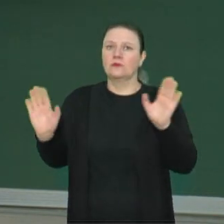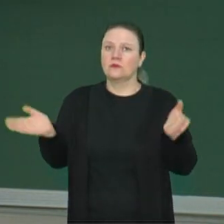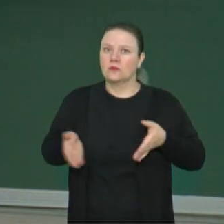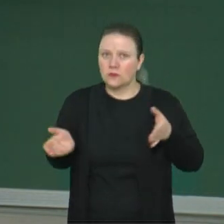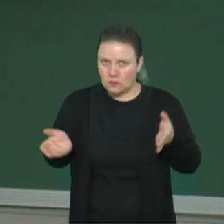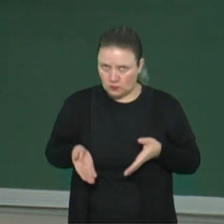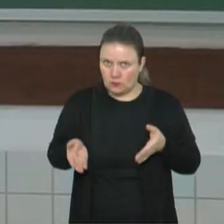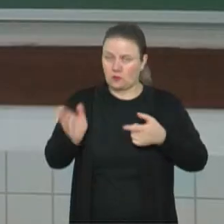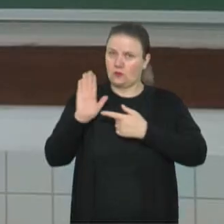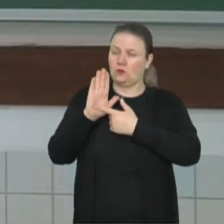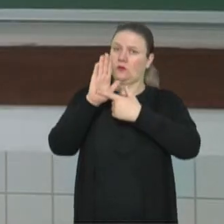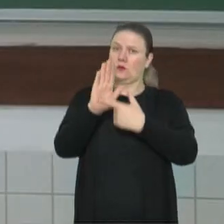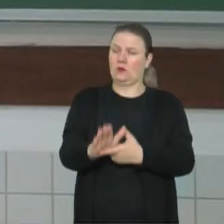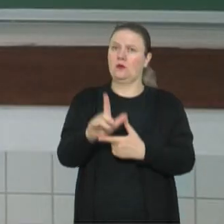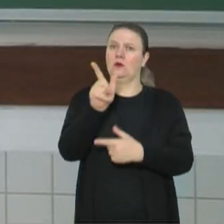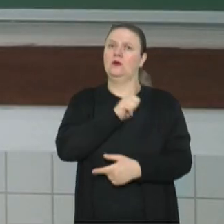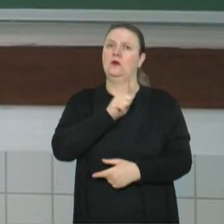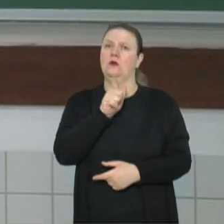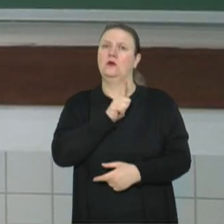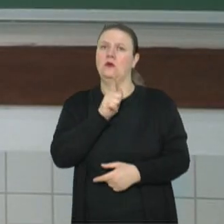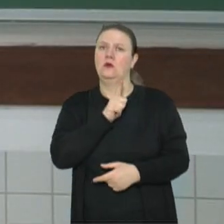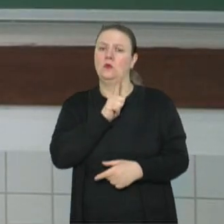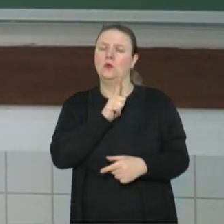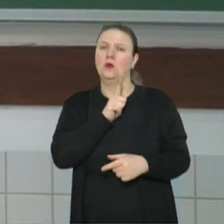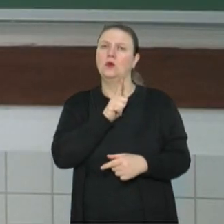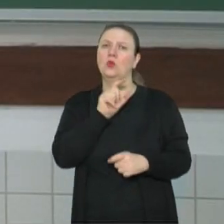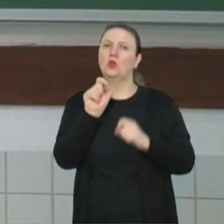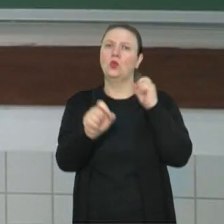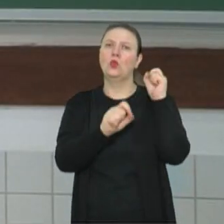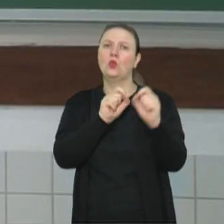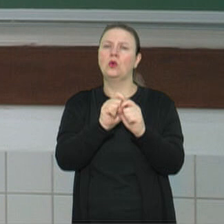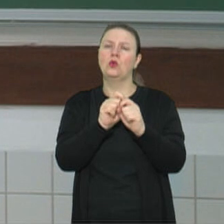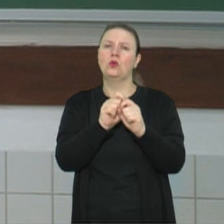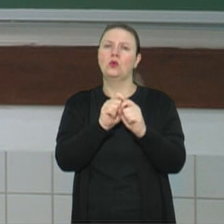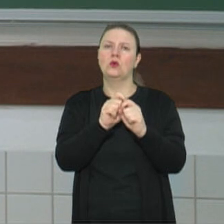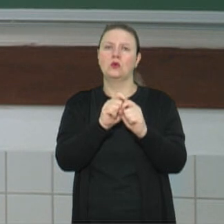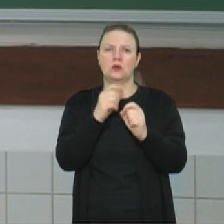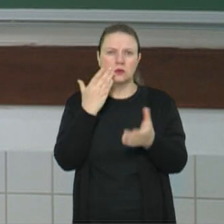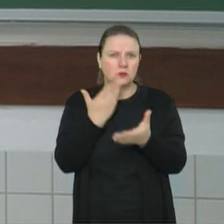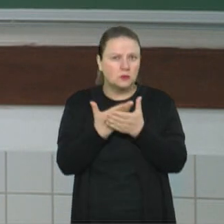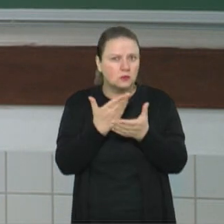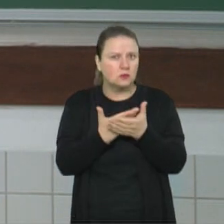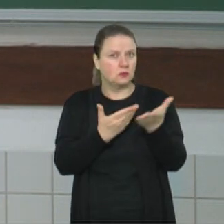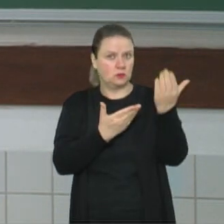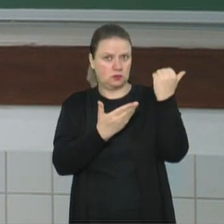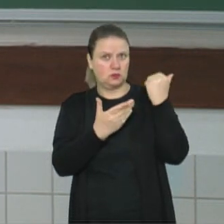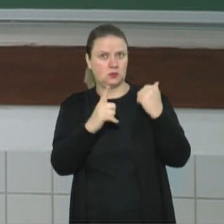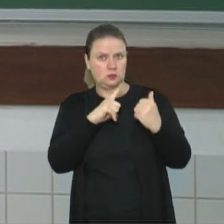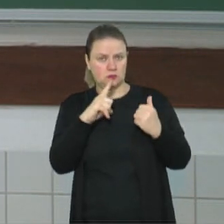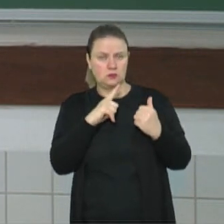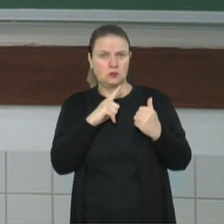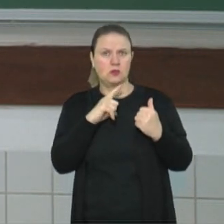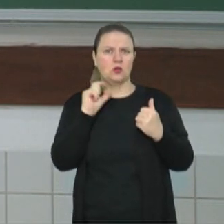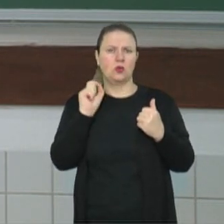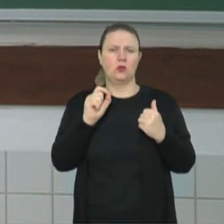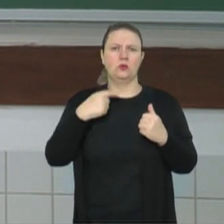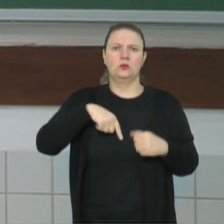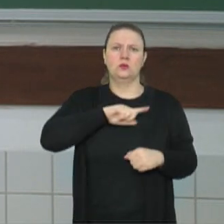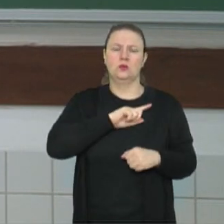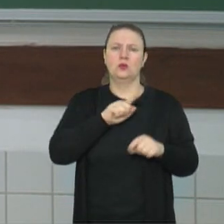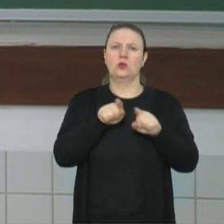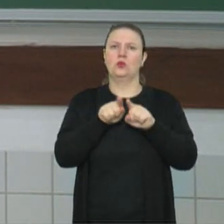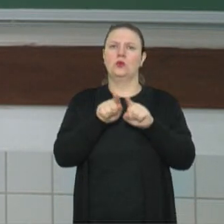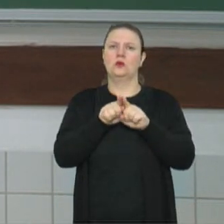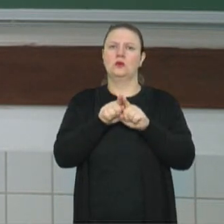vamos retratar, nós temos a parte que nós falamos na aula passada sobre o montanhismo, né? Como aqui nós estamos tratando